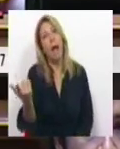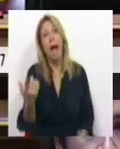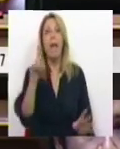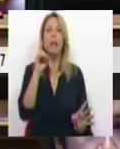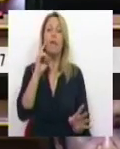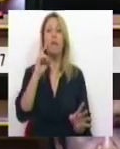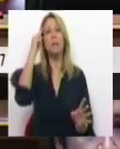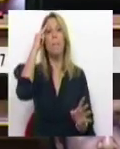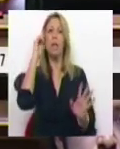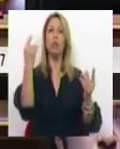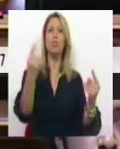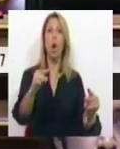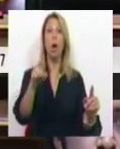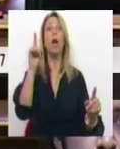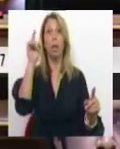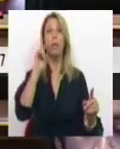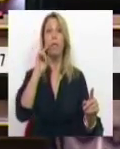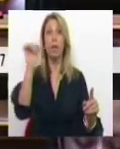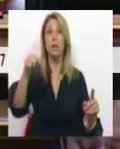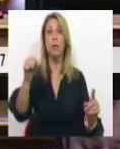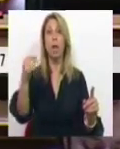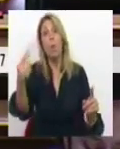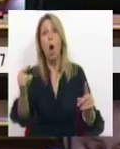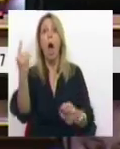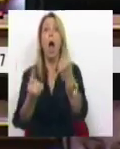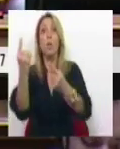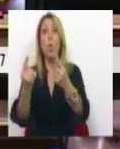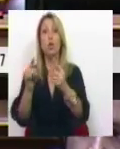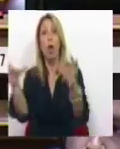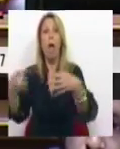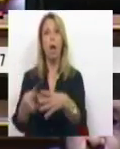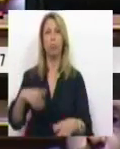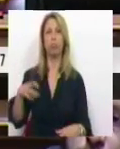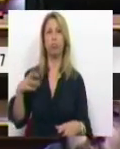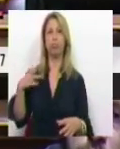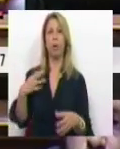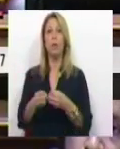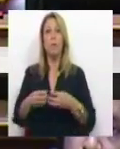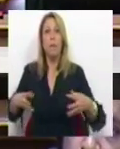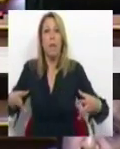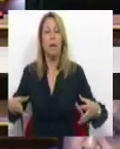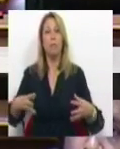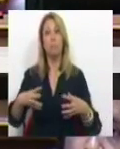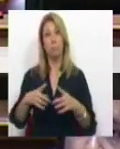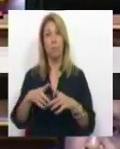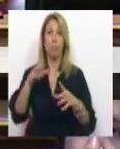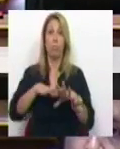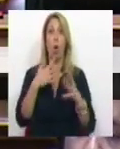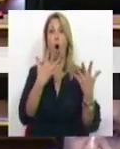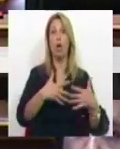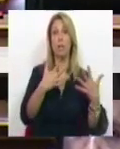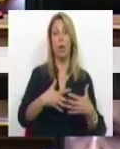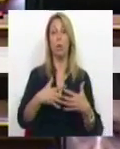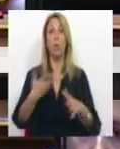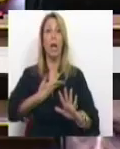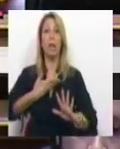mas apenas alguns, aqueles que sempre enriqueceram à sombra do orçamento e da dívida regional. Esta